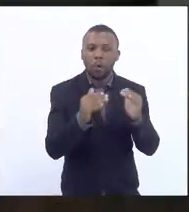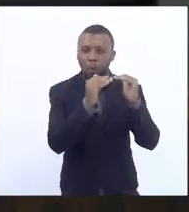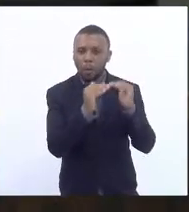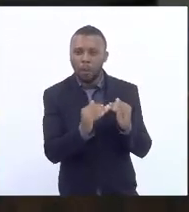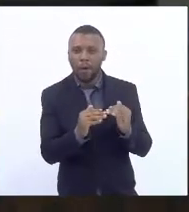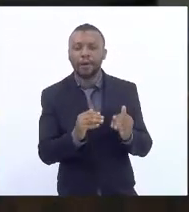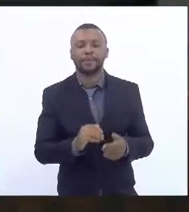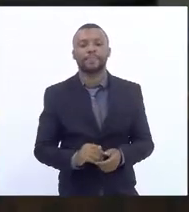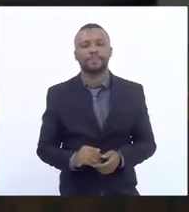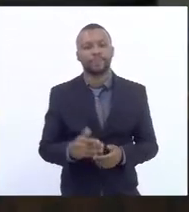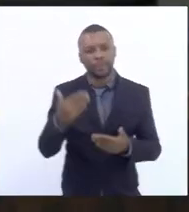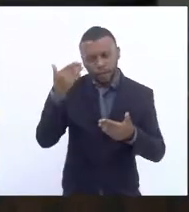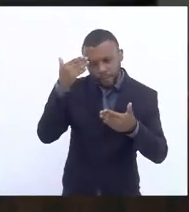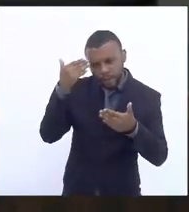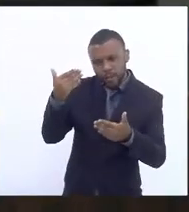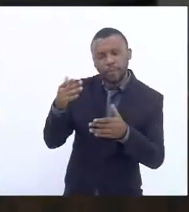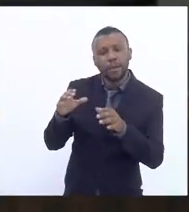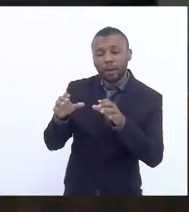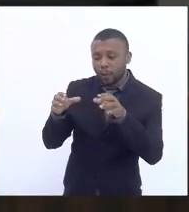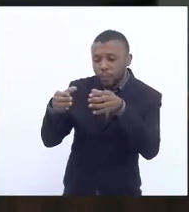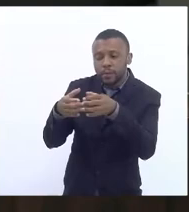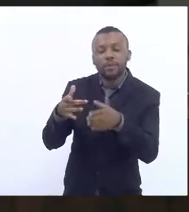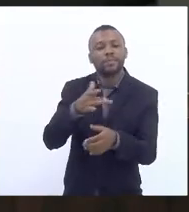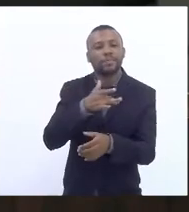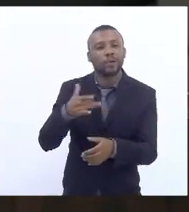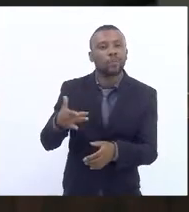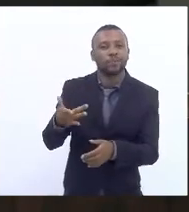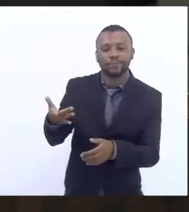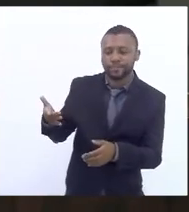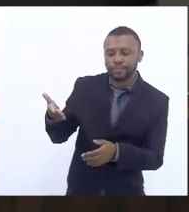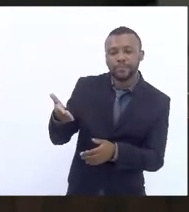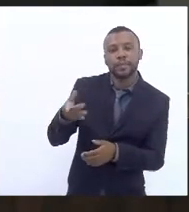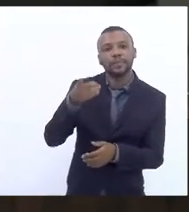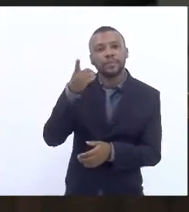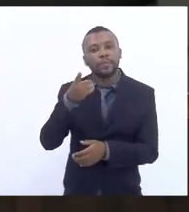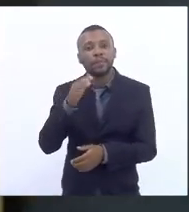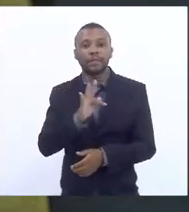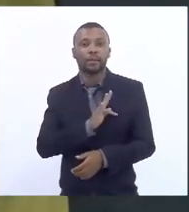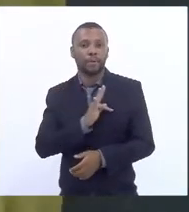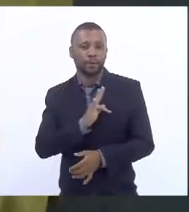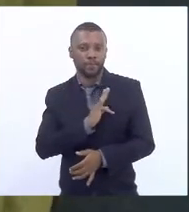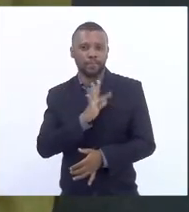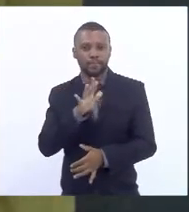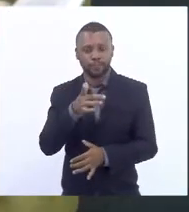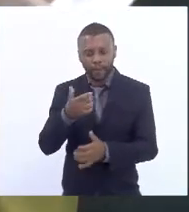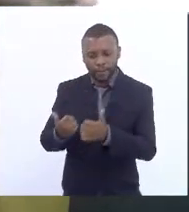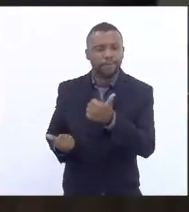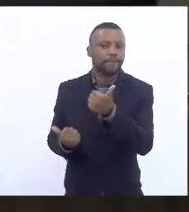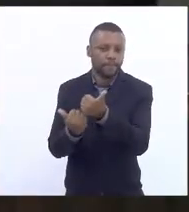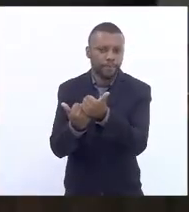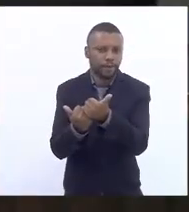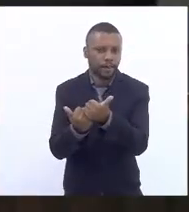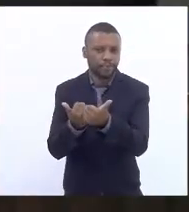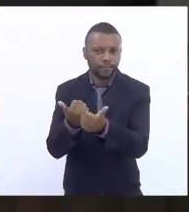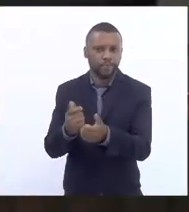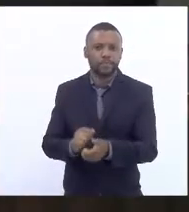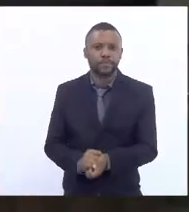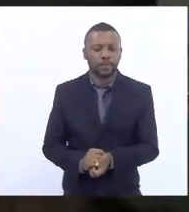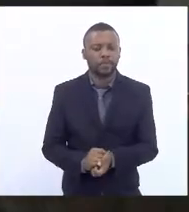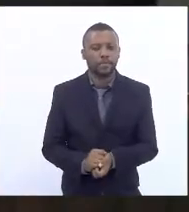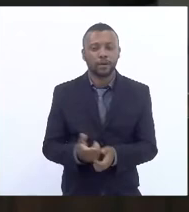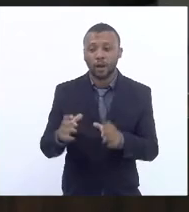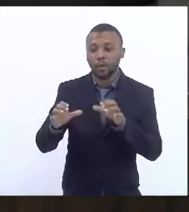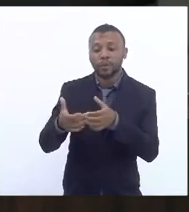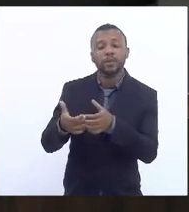Pela Comissão de Saúde, deputada Marta Rocha. Parecer favorável. Pela pessoa com deficiência,